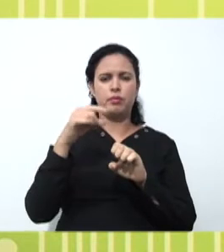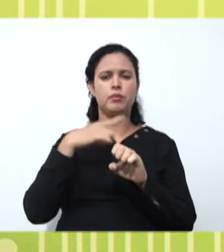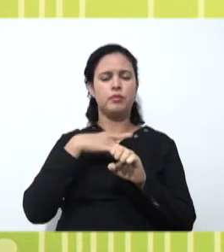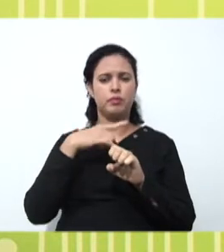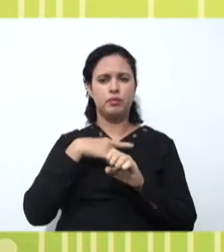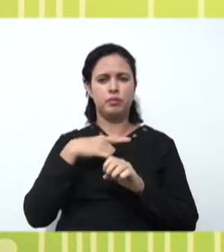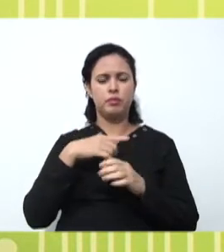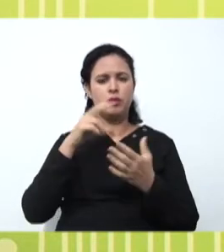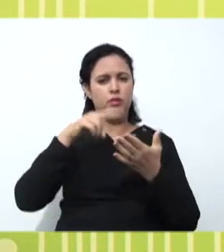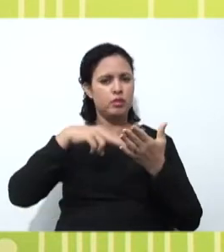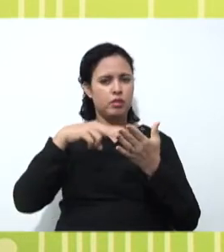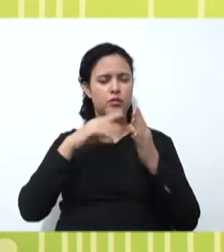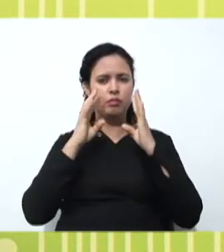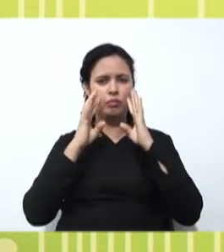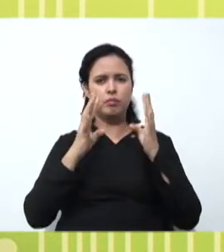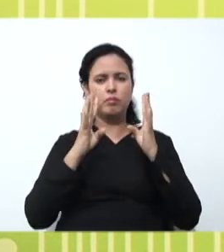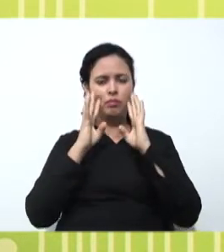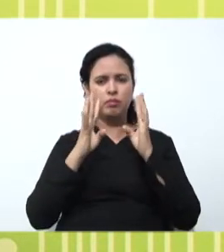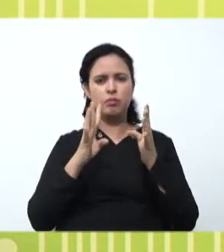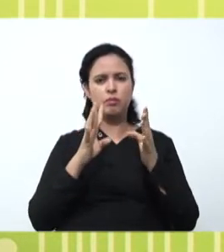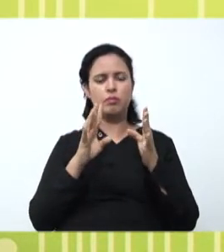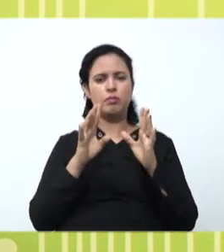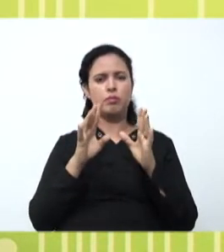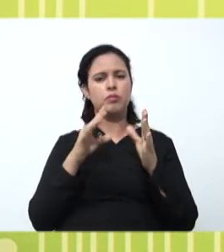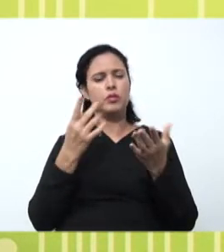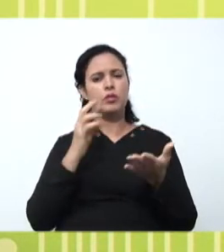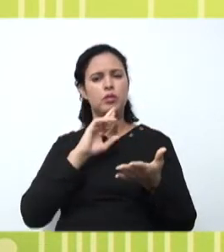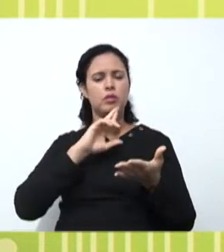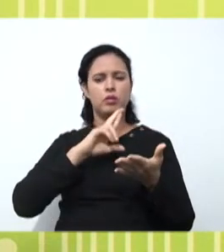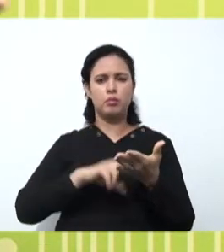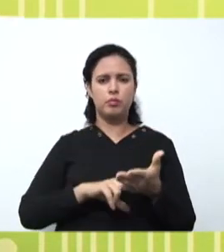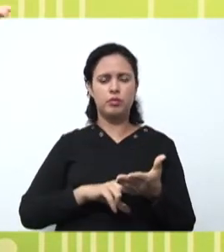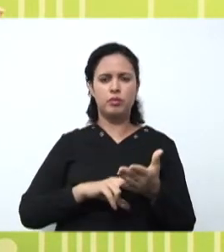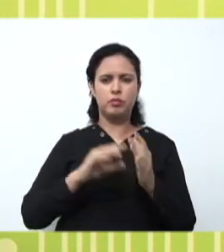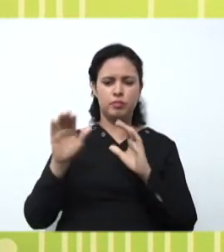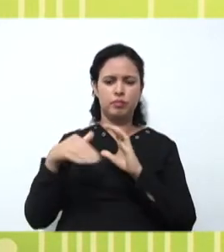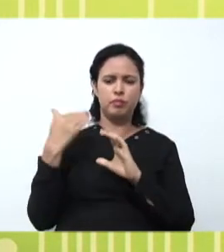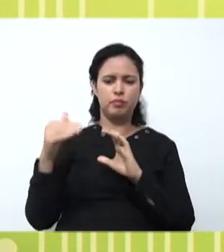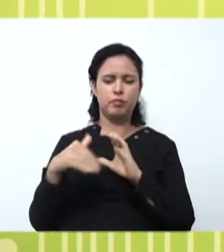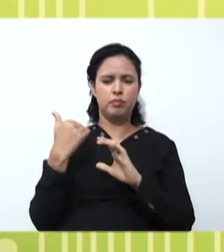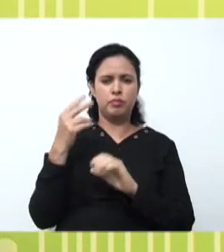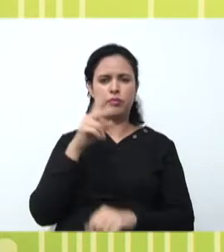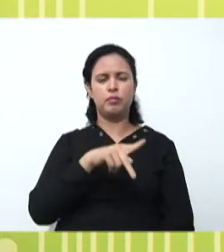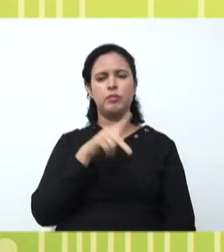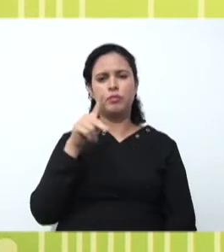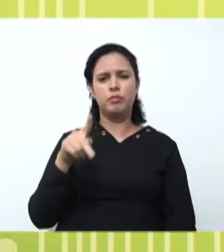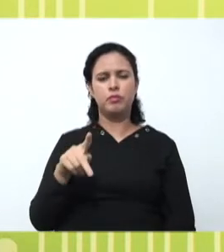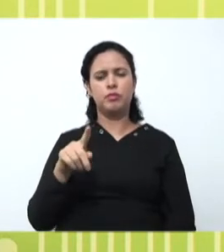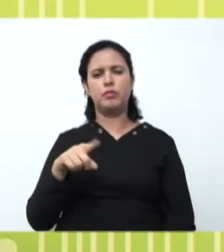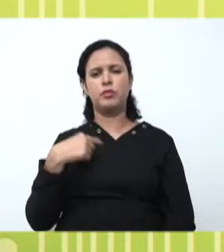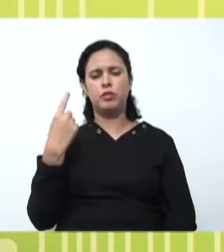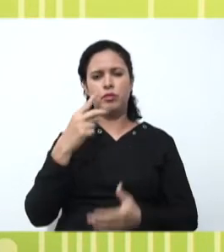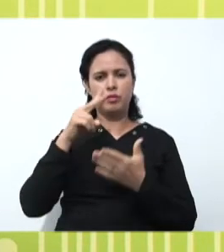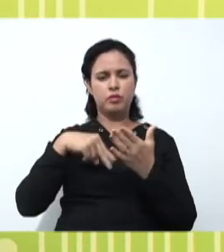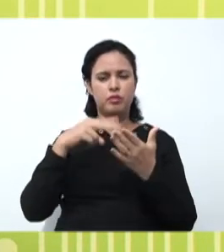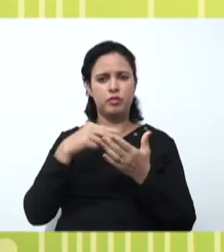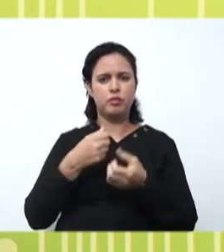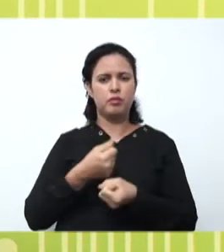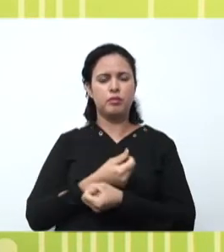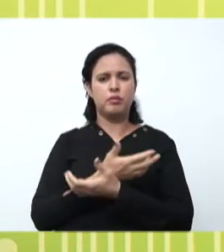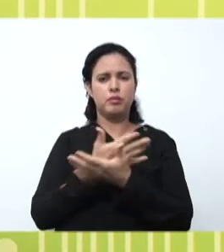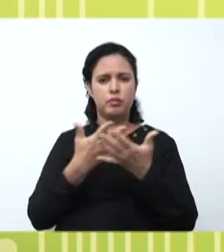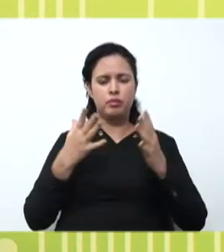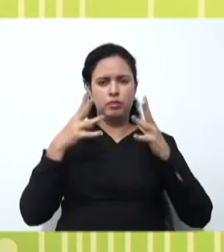existem. Leiam com atenção, formulem suas respostas, manda aqui para o professor que a gente vai ler aqui, compartilhar com